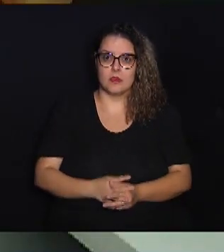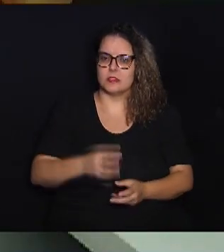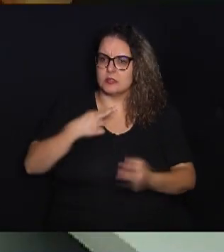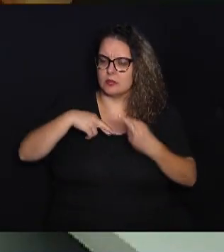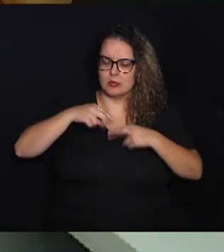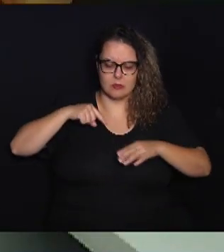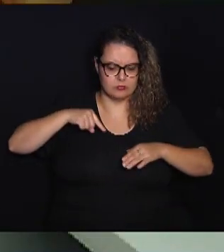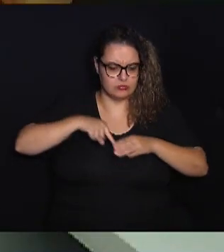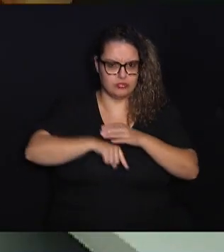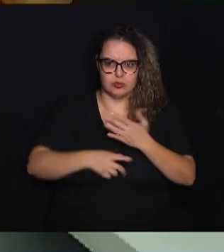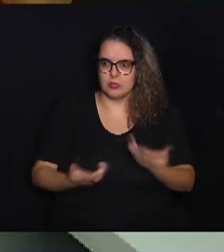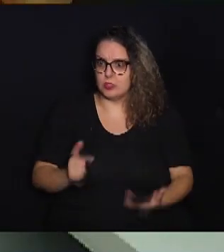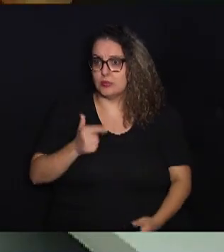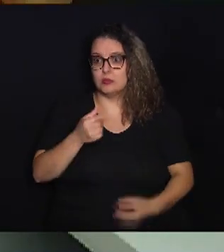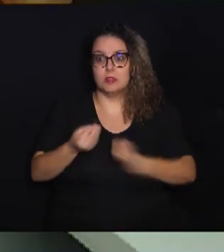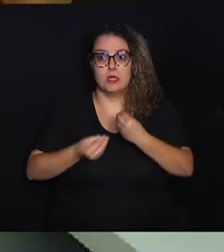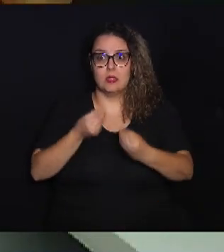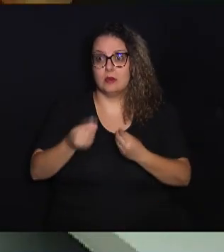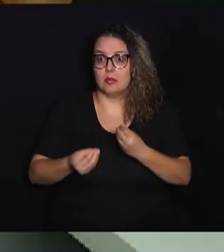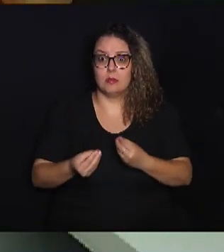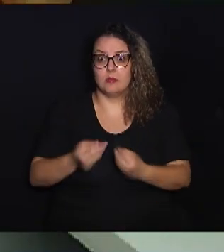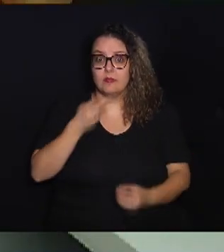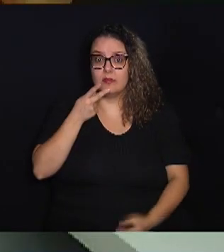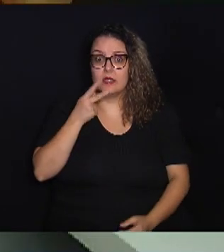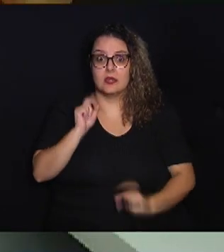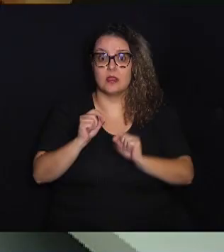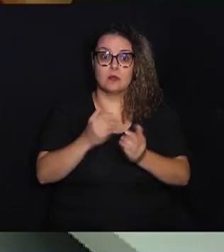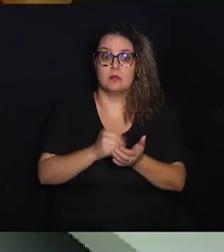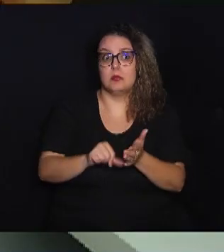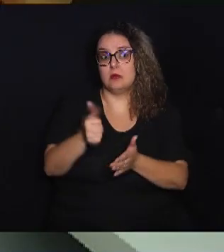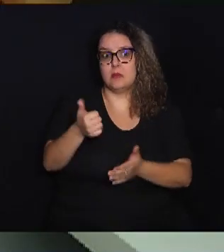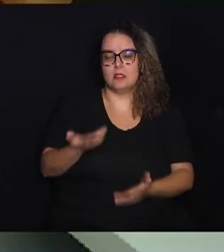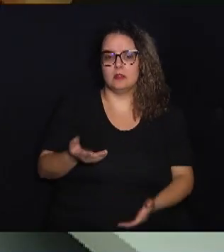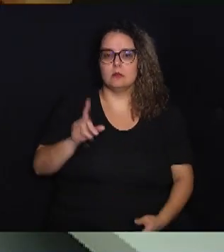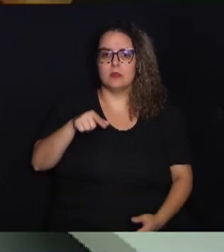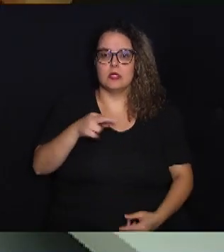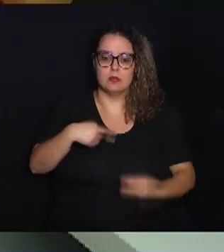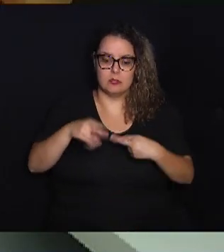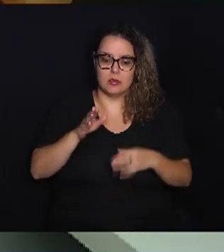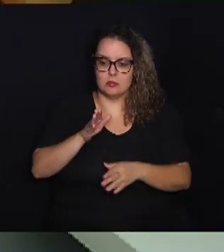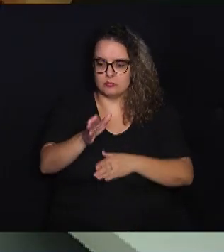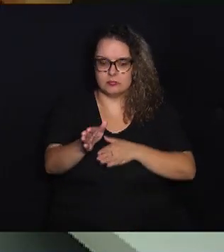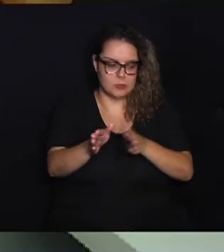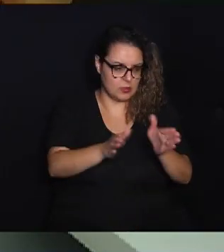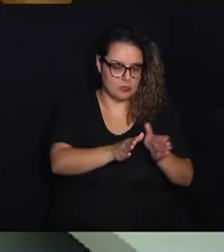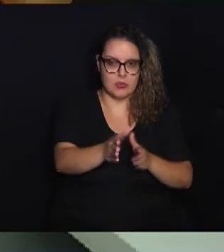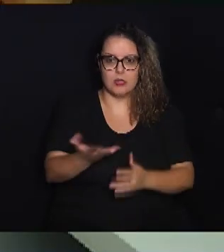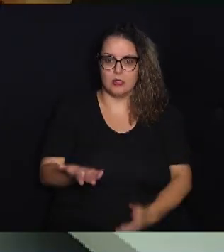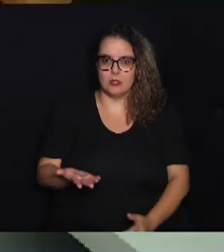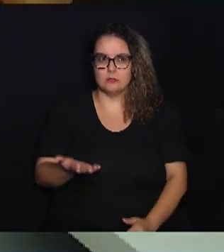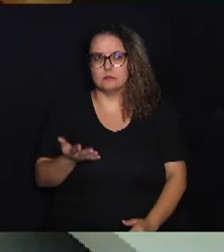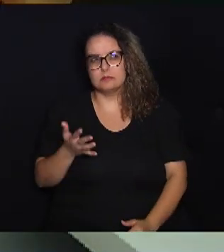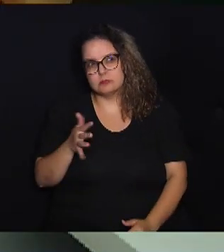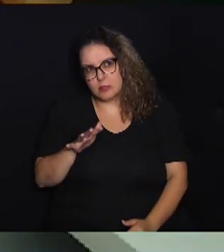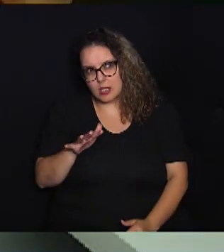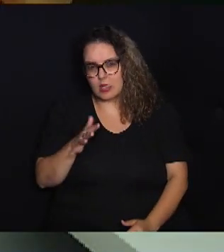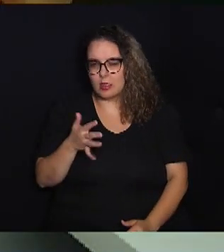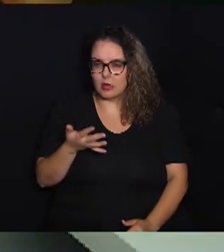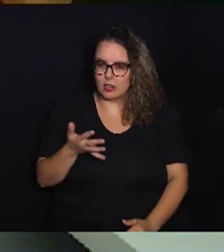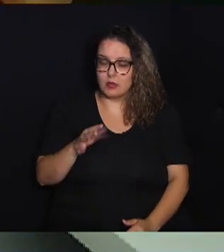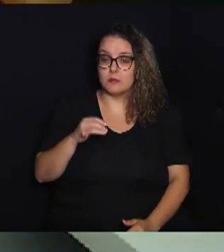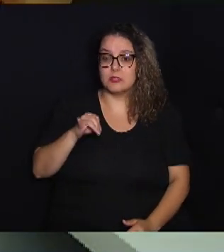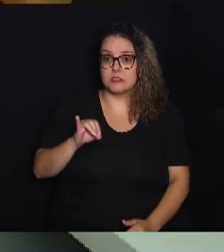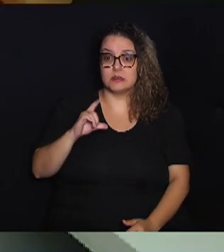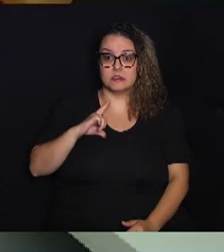relacionados, né? Não tem nem como falar o que que vem primeiro, mas a gente sabe que é uma relação bidirecional, ou seja, mais ou menos, se